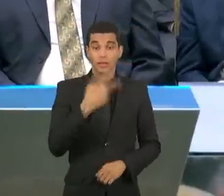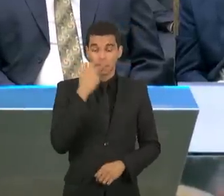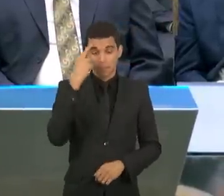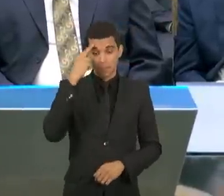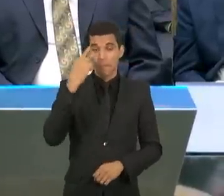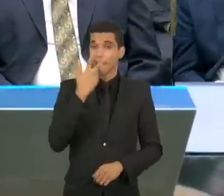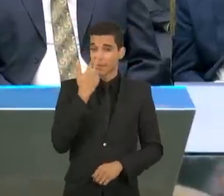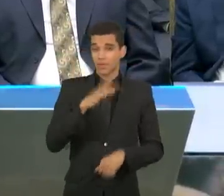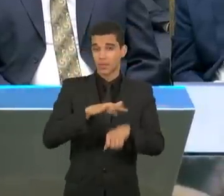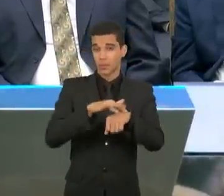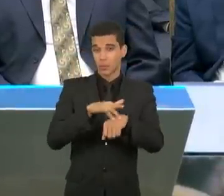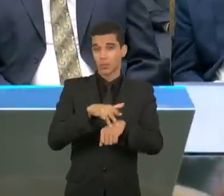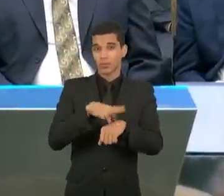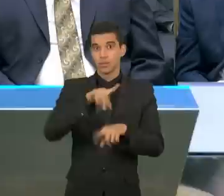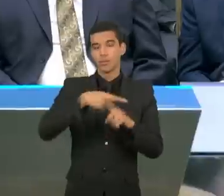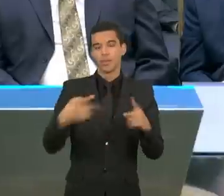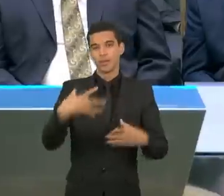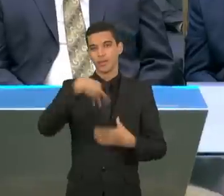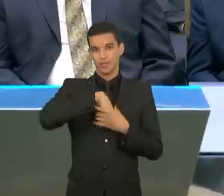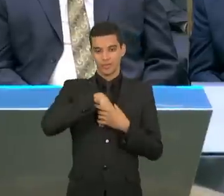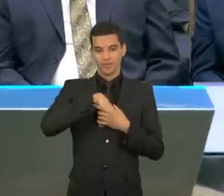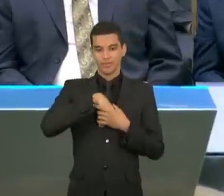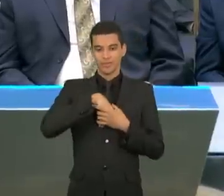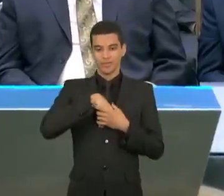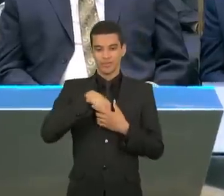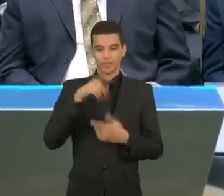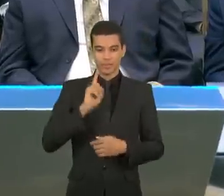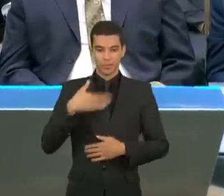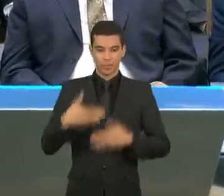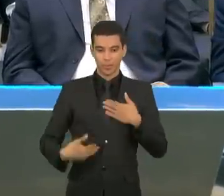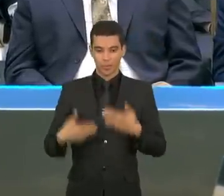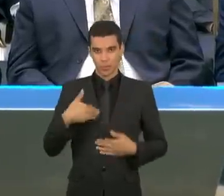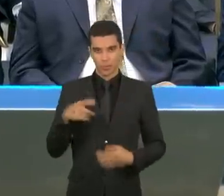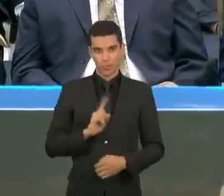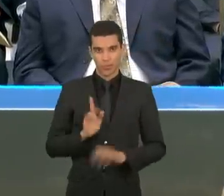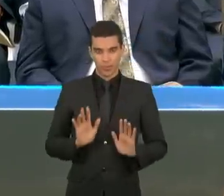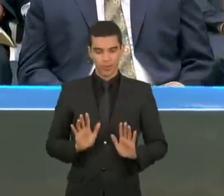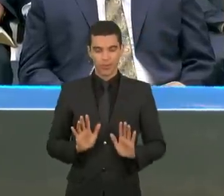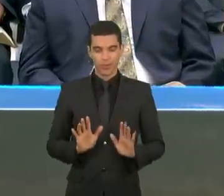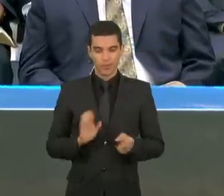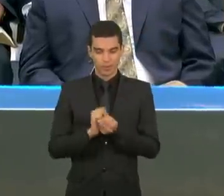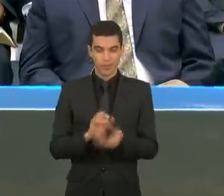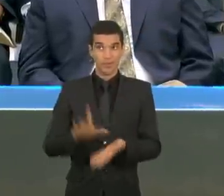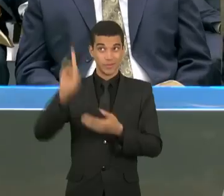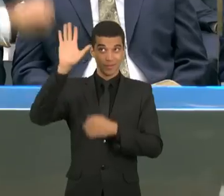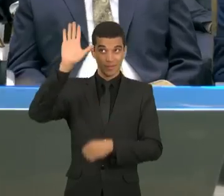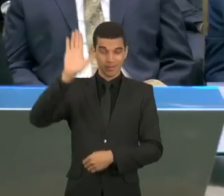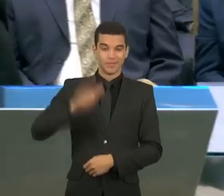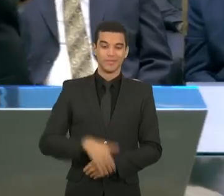não. Espiritual. Essa está fora da lei criminal do país. Diga glória a Deus.